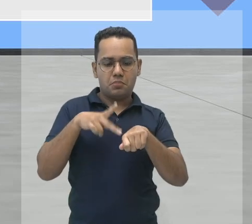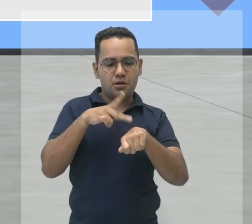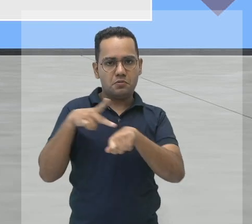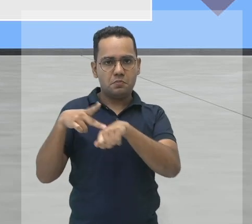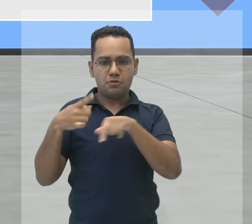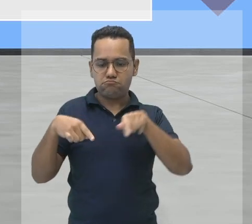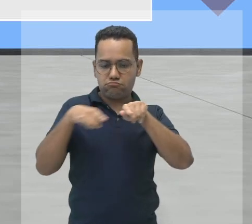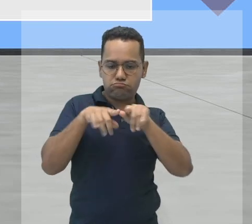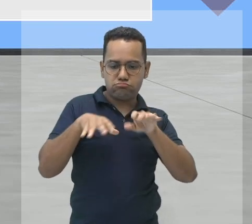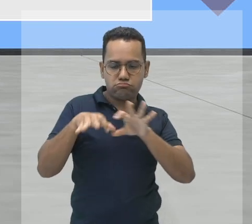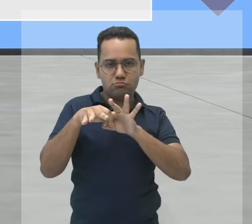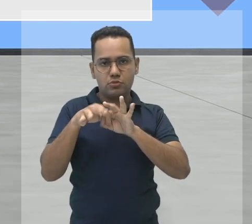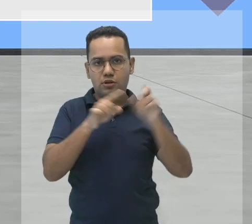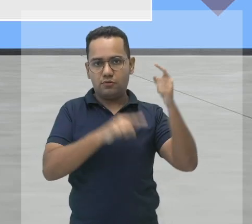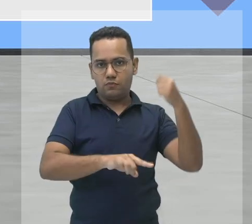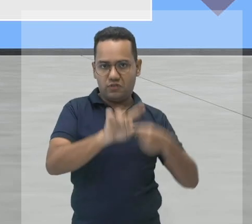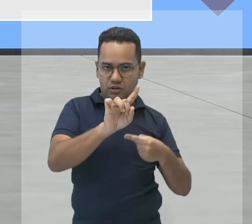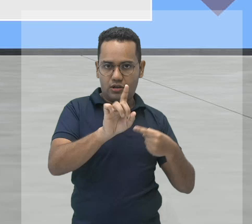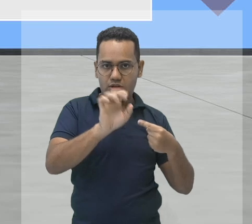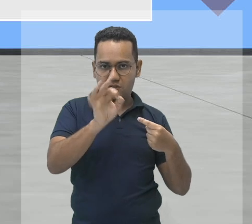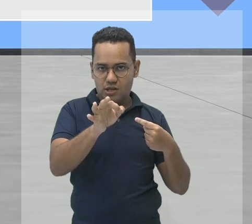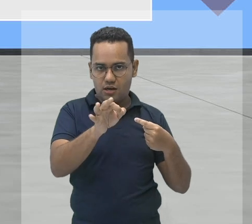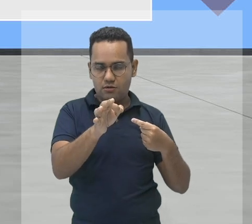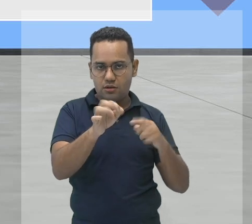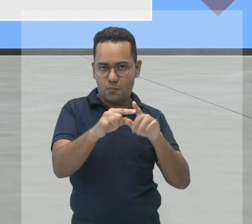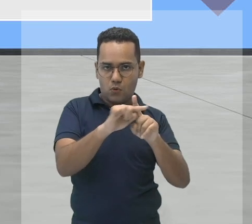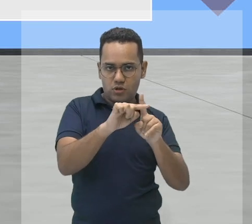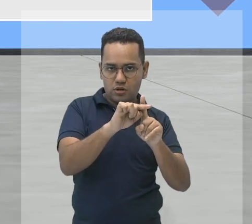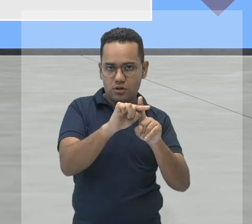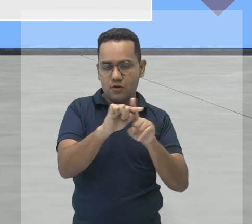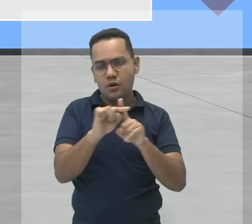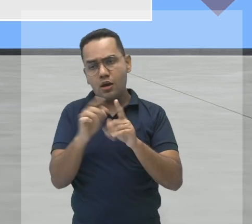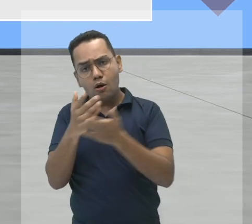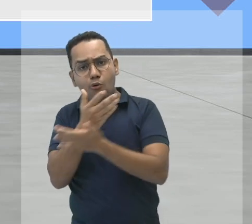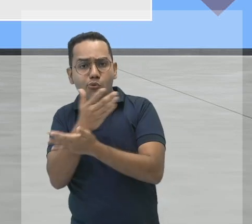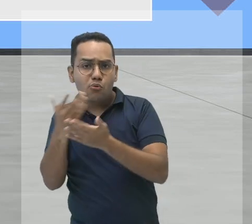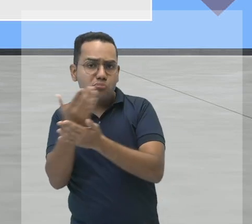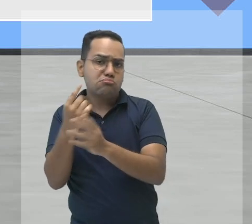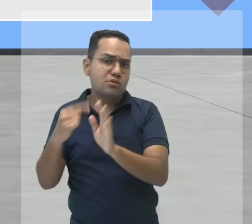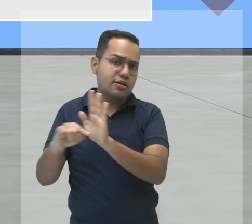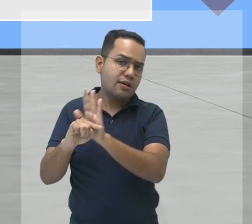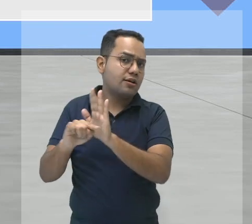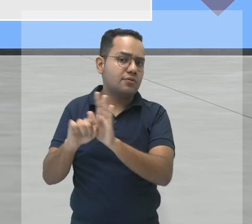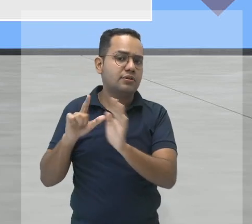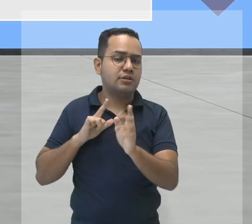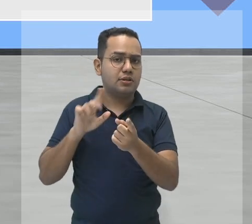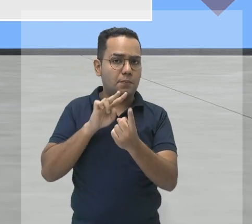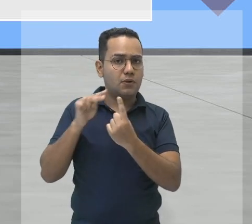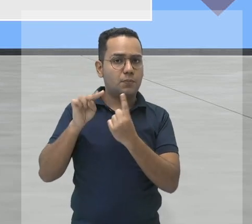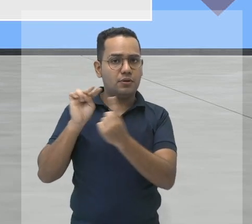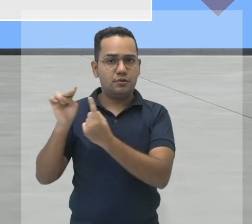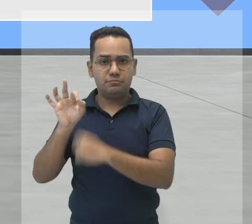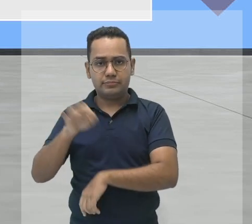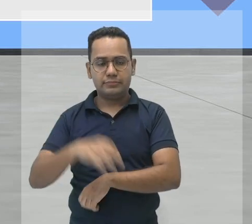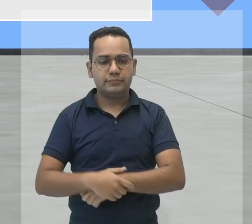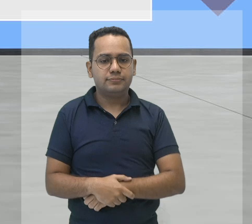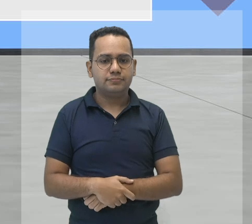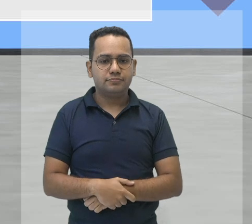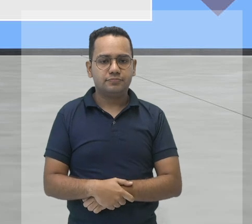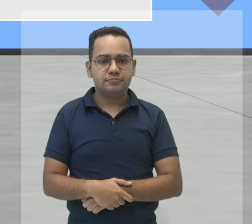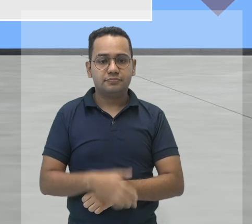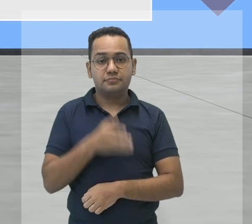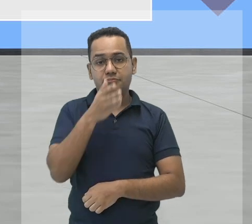proporcionam, aos países vantagens, eles trazem também desvantagens, certo? E a gente vai falar um pouco aqui